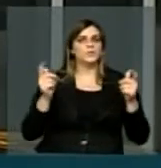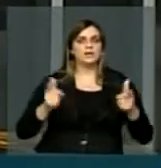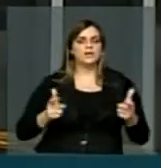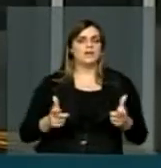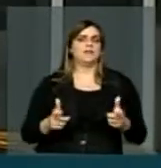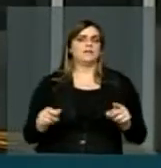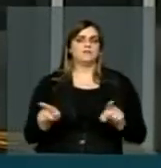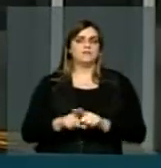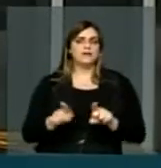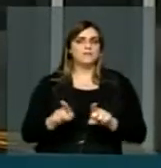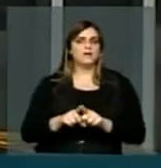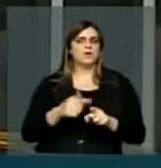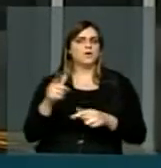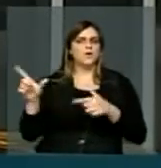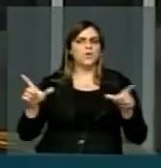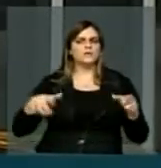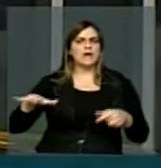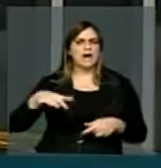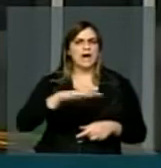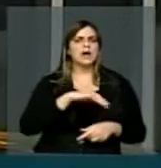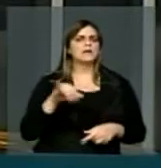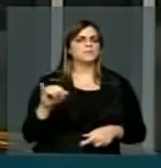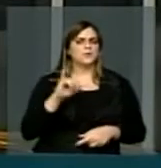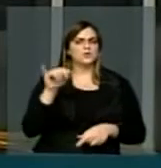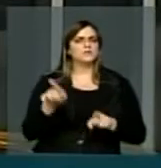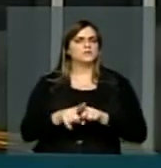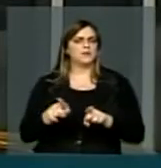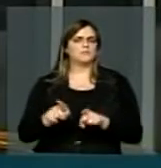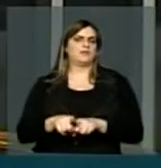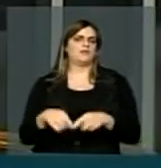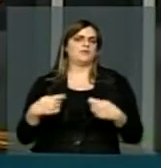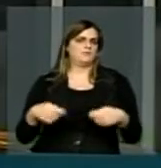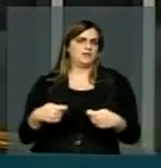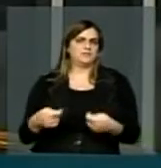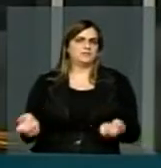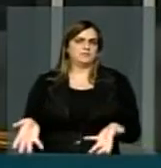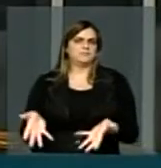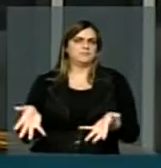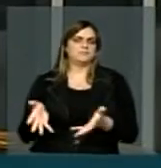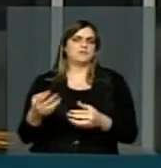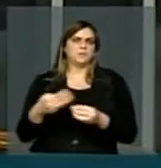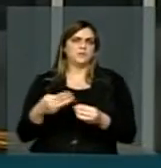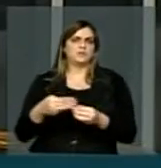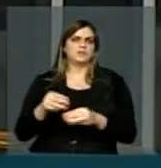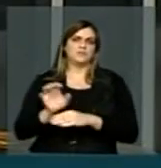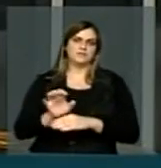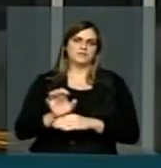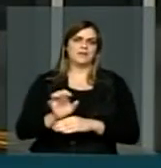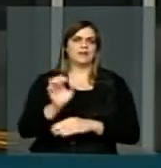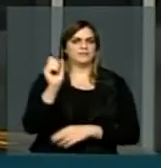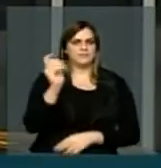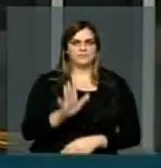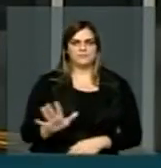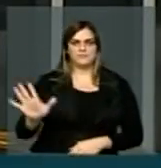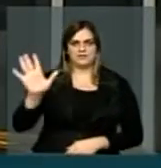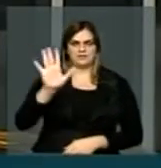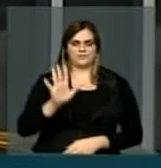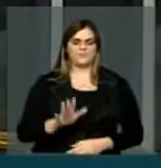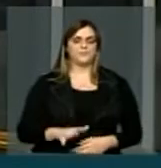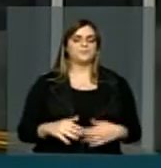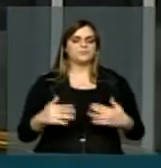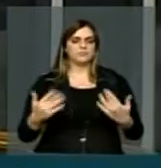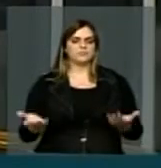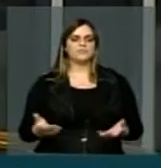contemplar outras áreas estratégicas e necessárias para o município, para o Estado e para o país nesse momento. Por